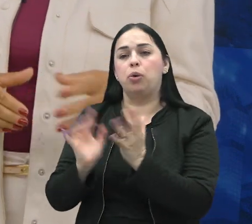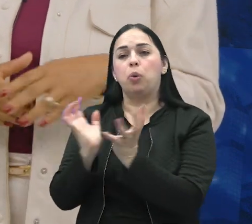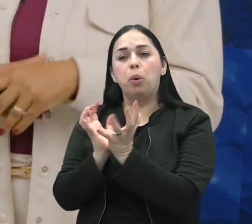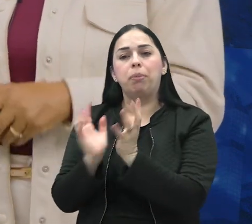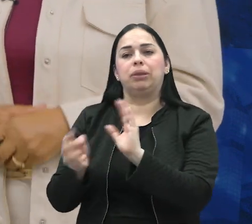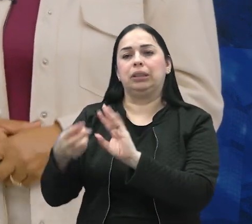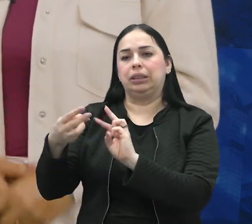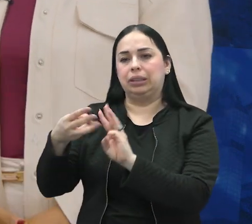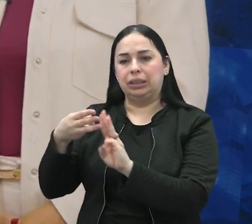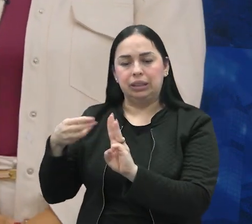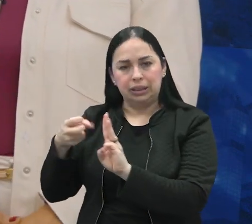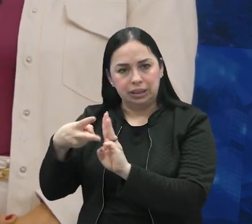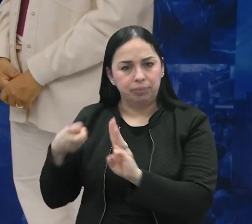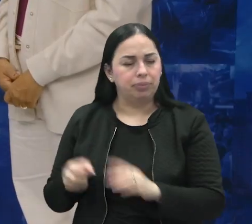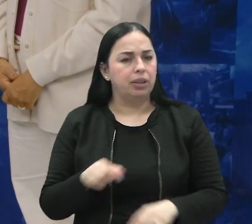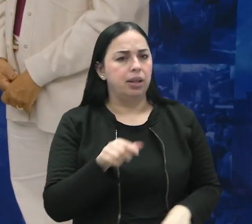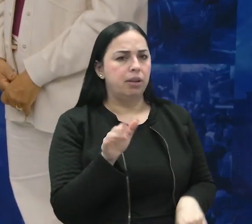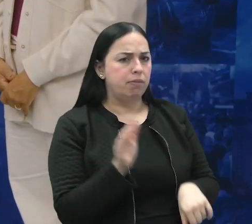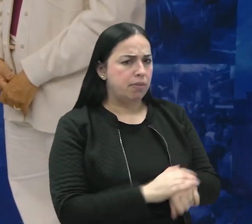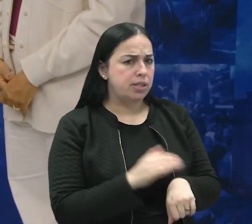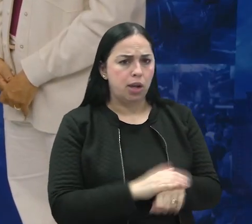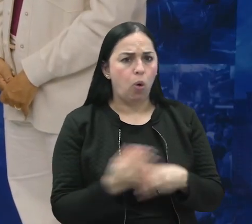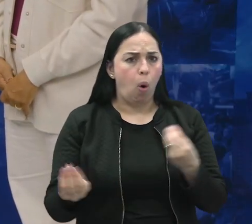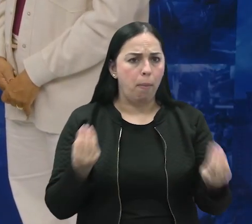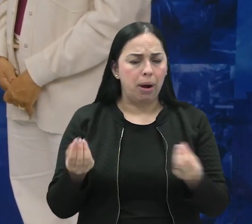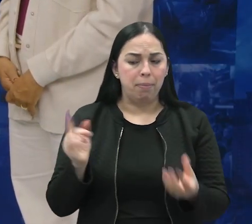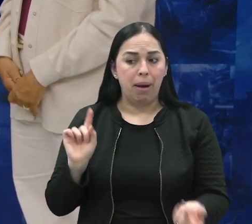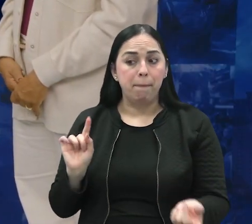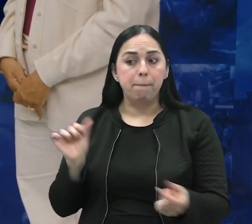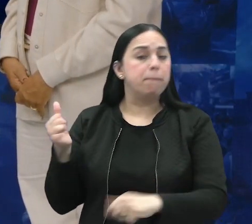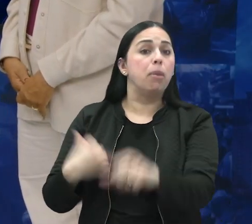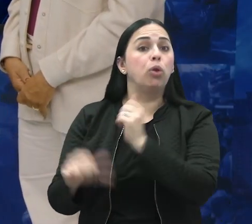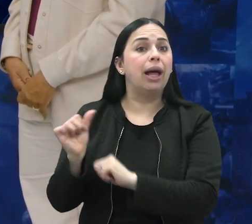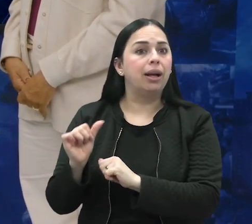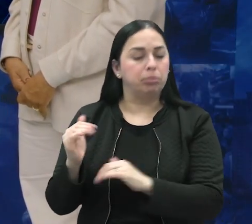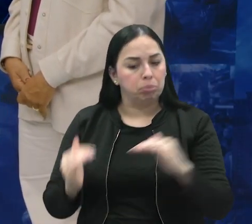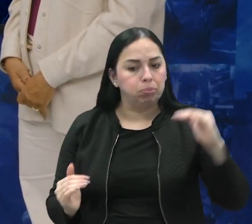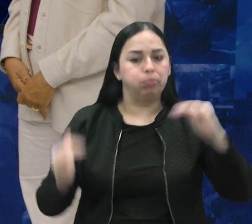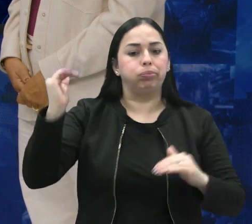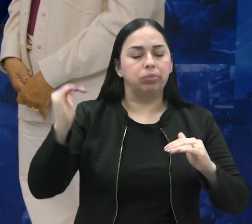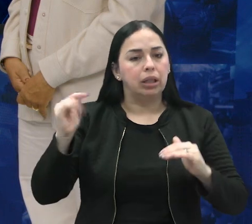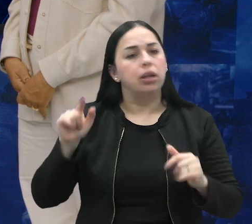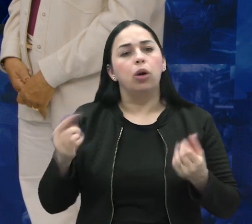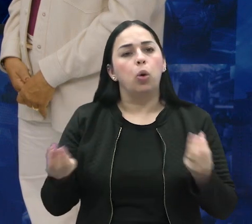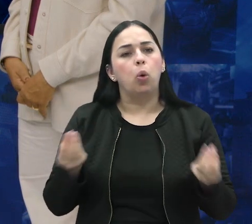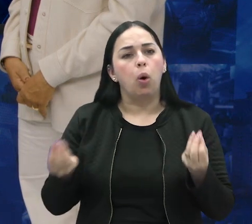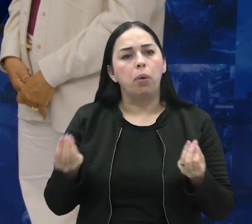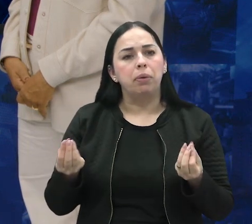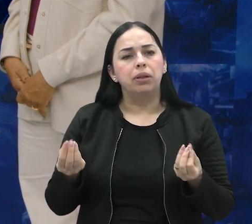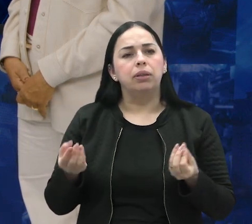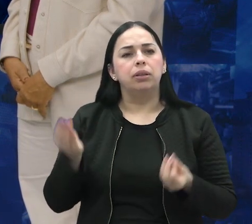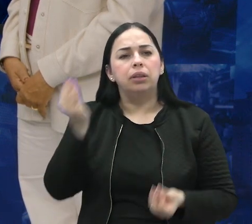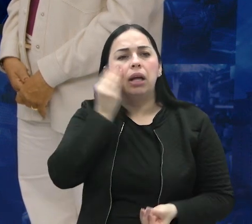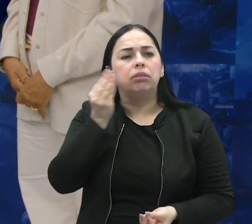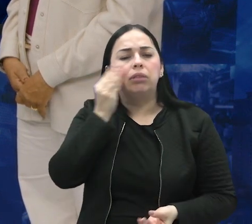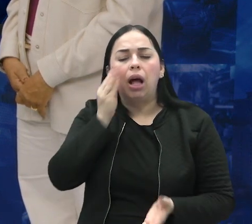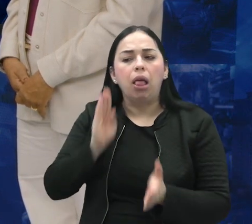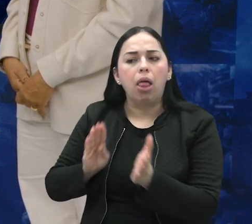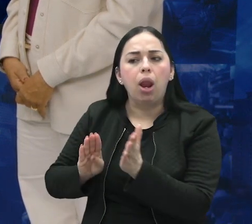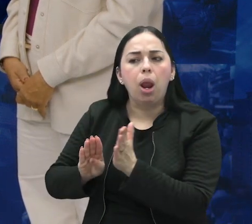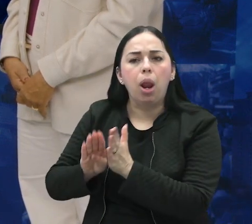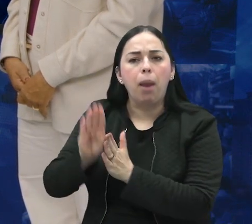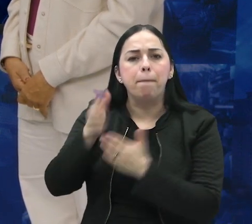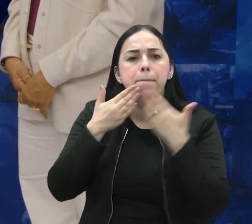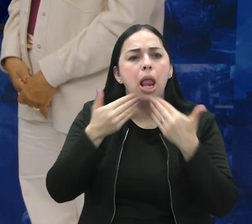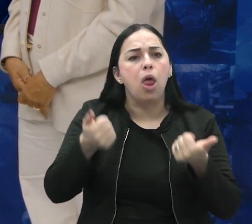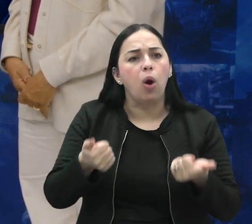os grupos indígenas. E o que pode ser feito, né, para poder reverter esse quadro, melhorar os índices